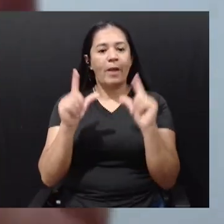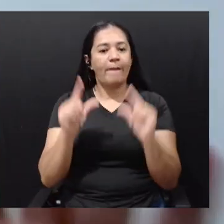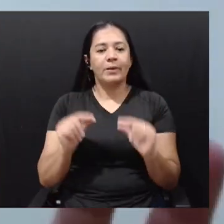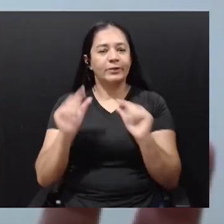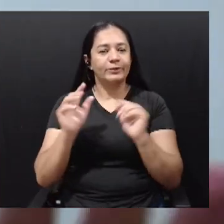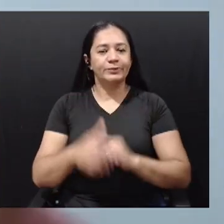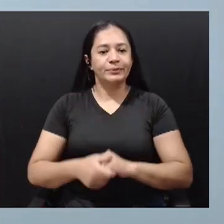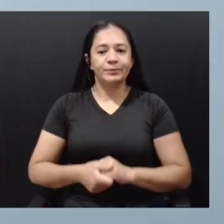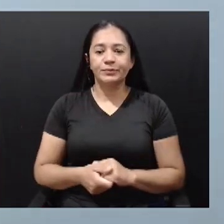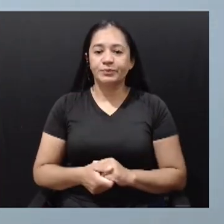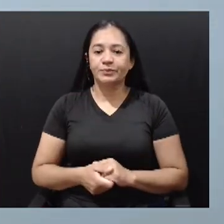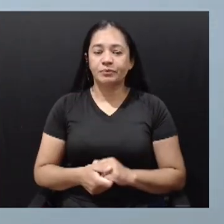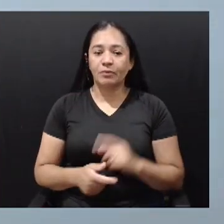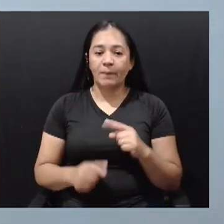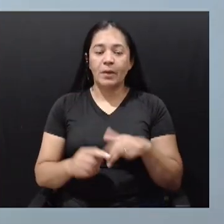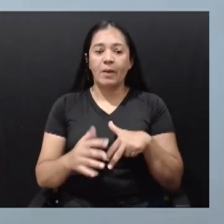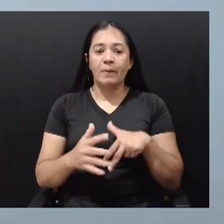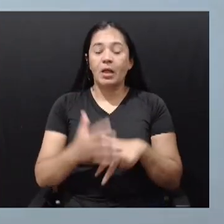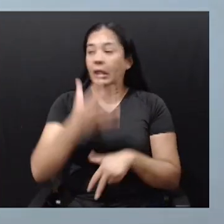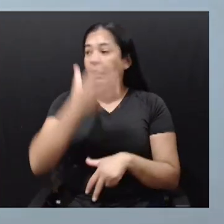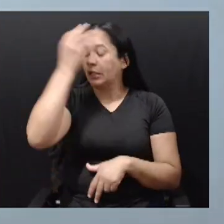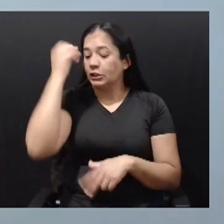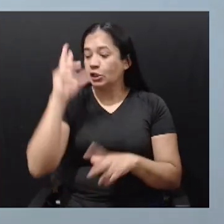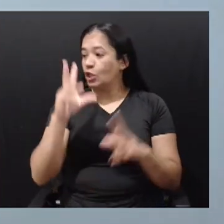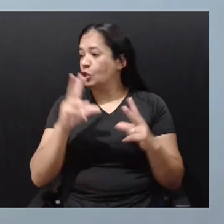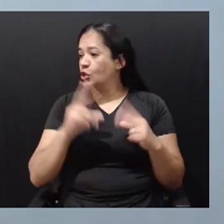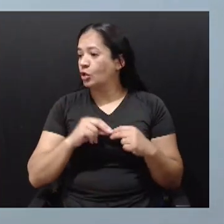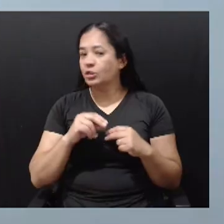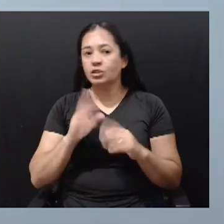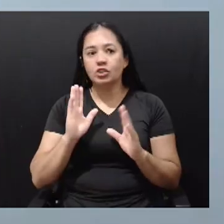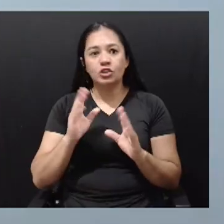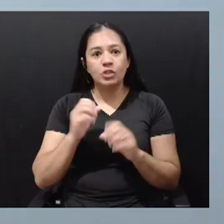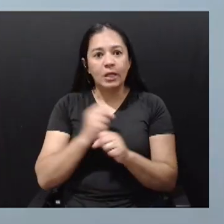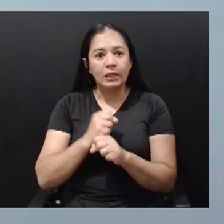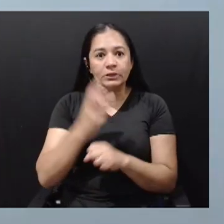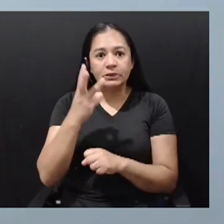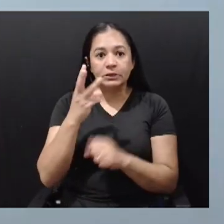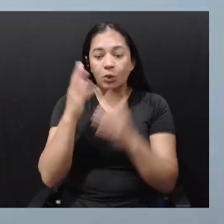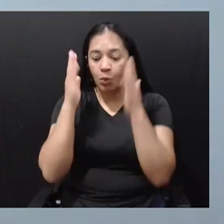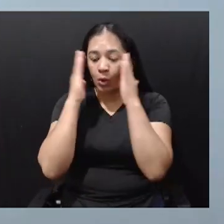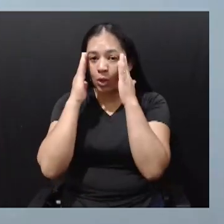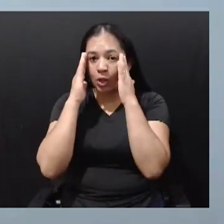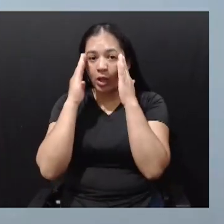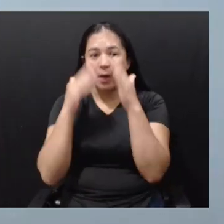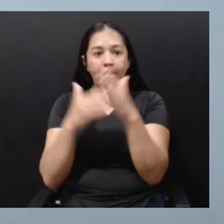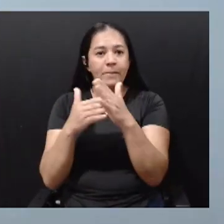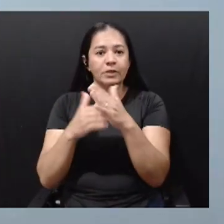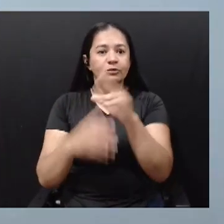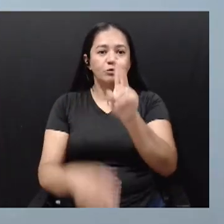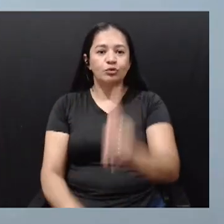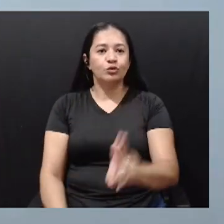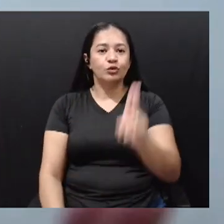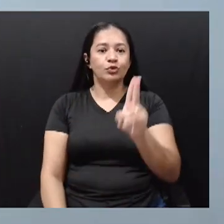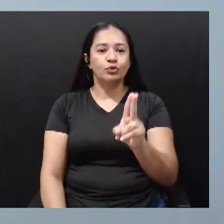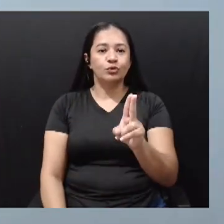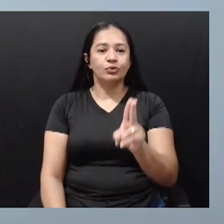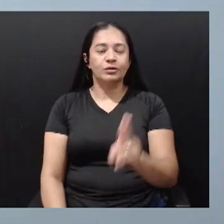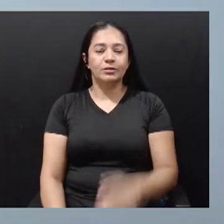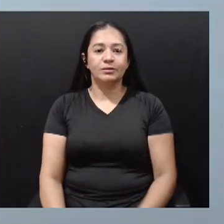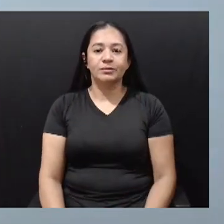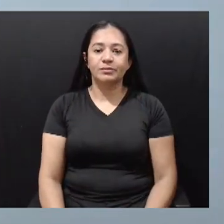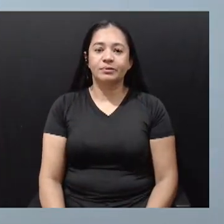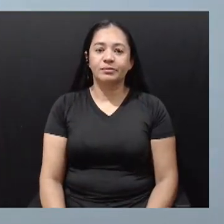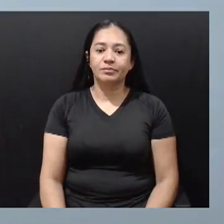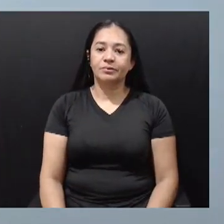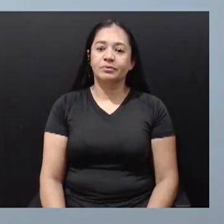paciente que se esquece, meu Deus, doutor, já deu 3 anos, é o tempo máximo de utilização do implante subcutâneo, né? Enquanto o